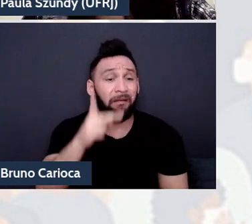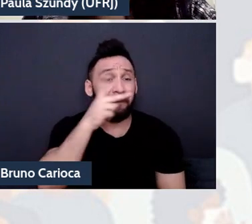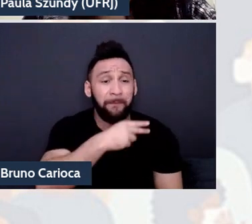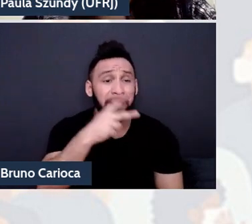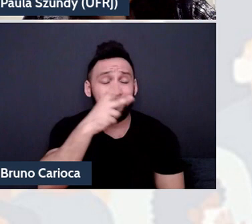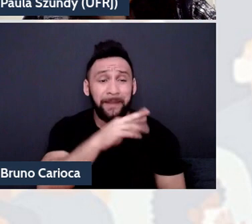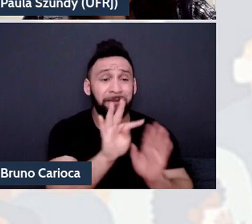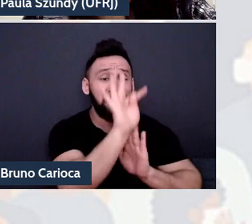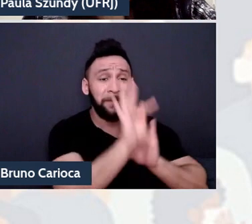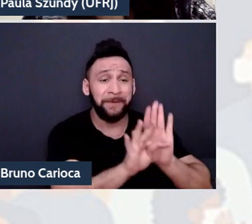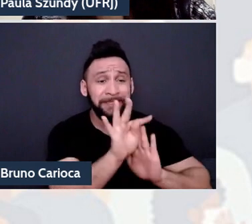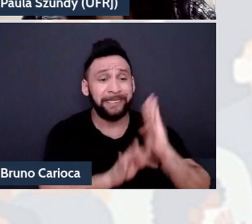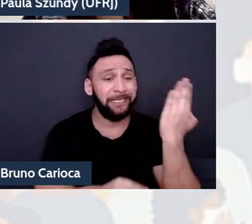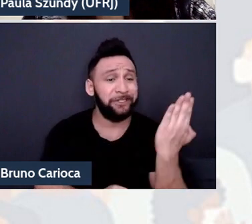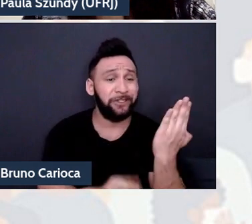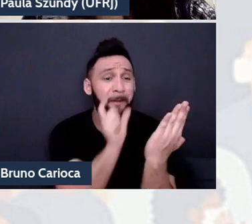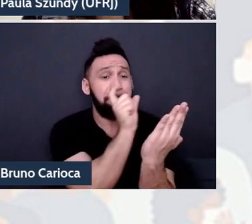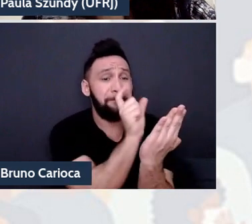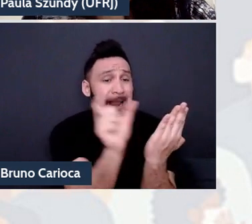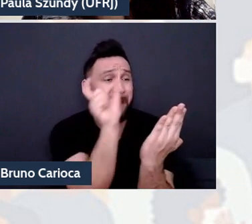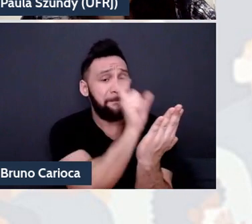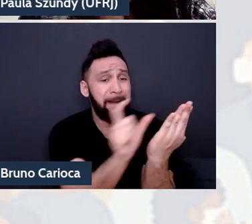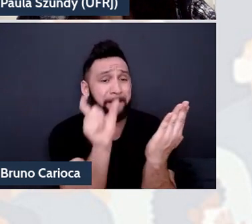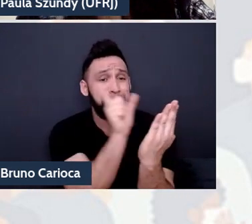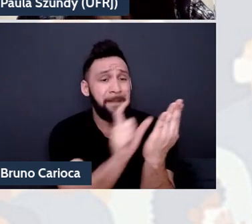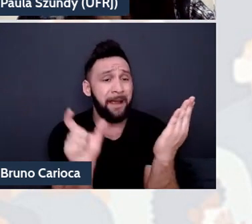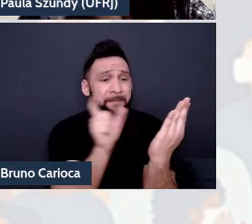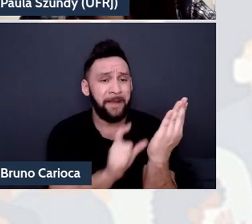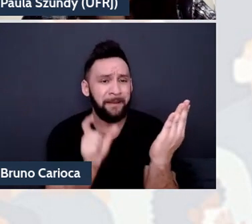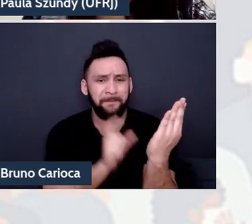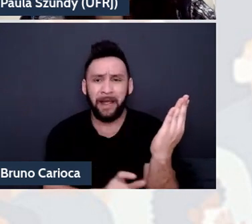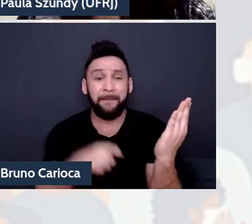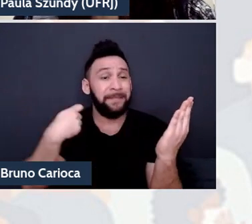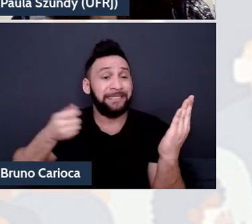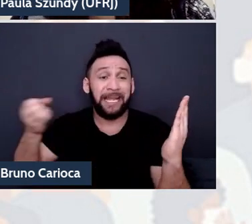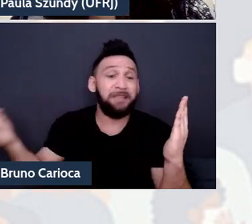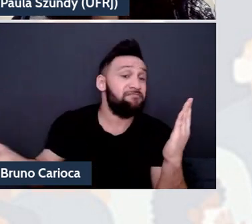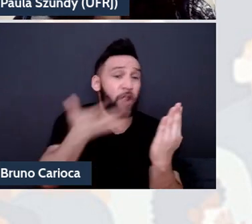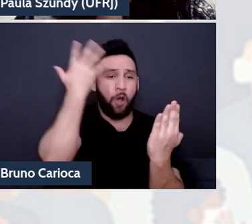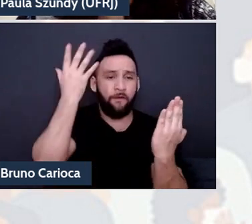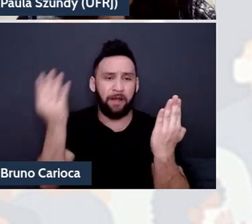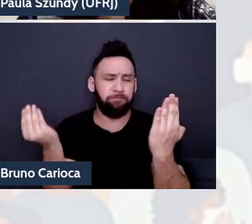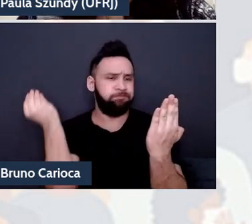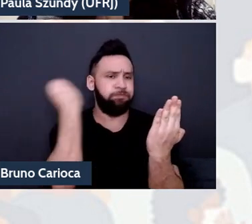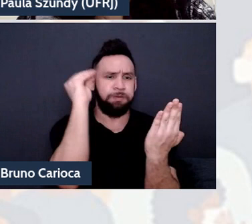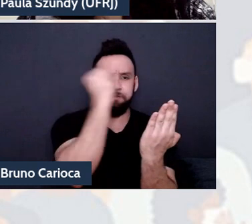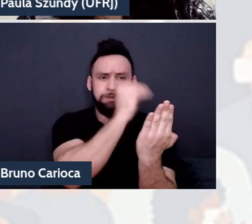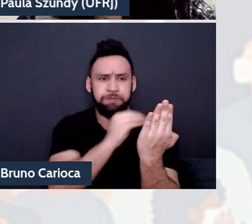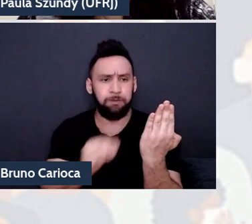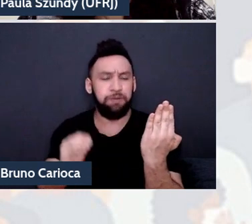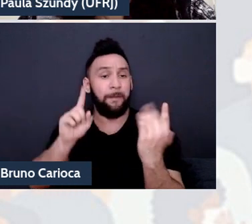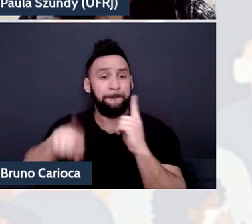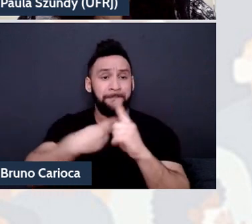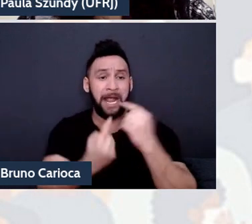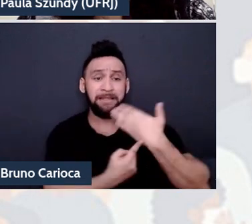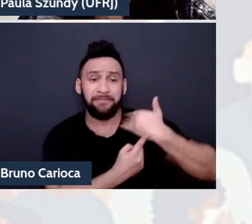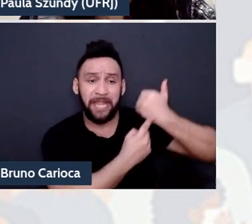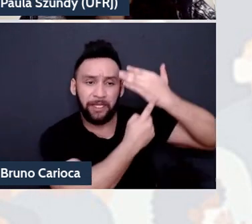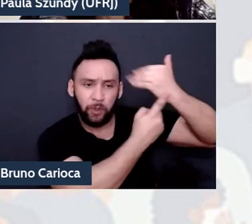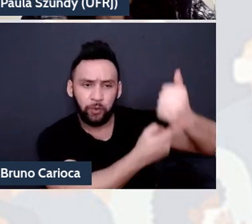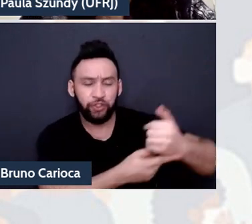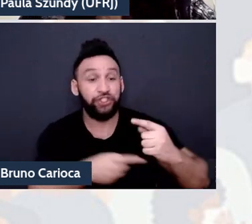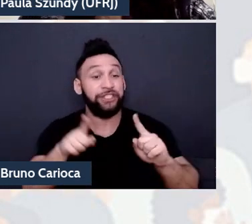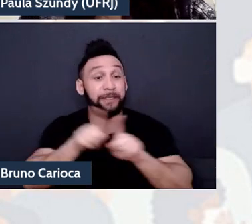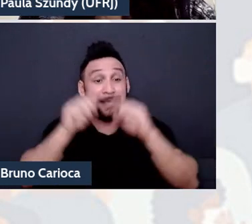quais nos deparamos na contemporaneidade, levando em consideração, é claro, né, as contingências locais,